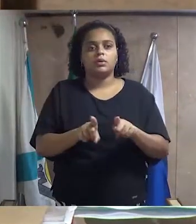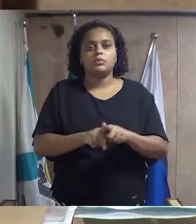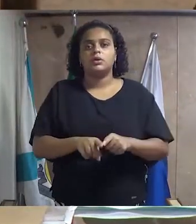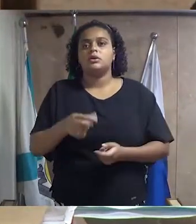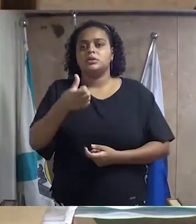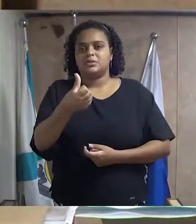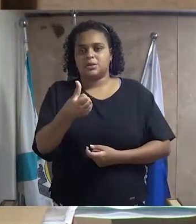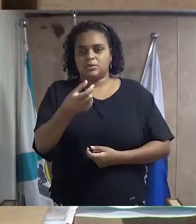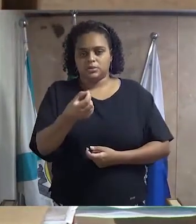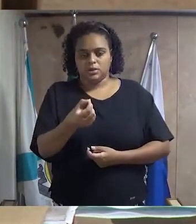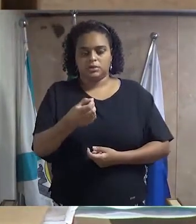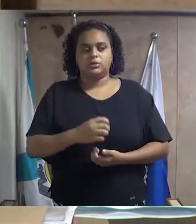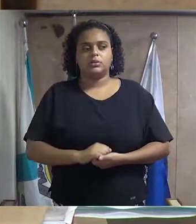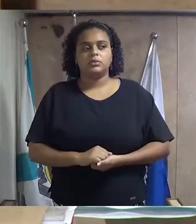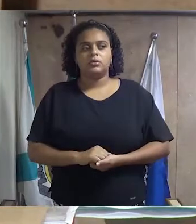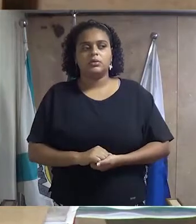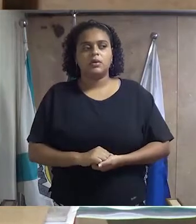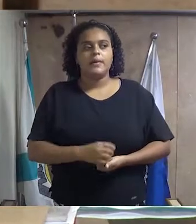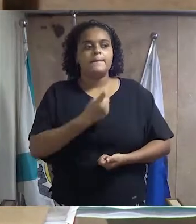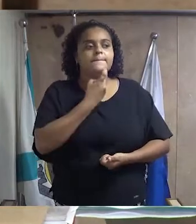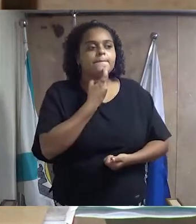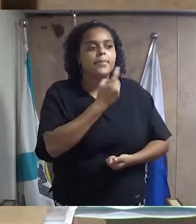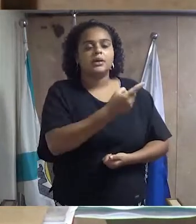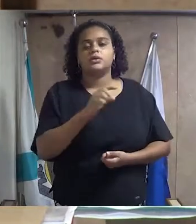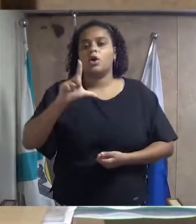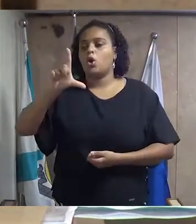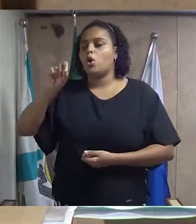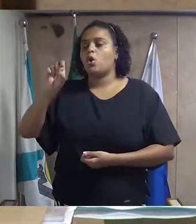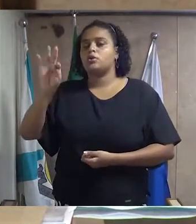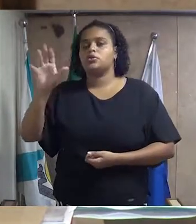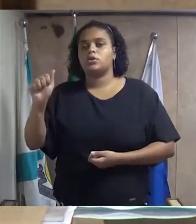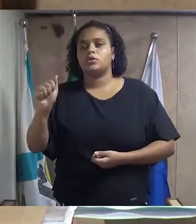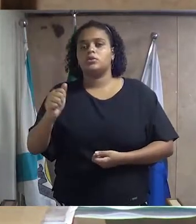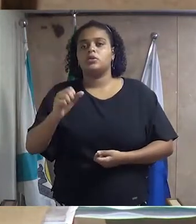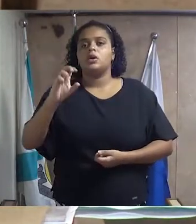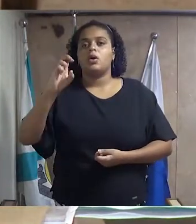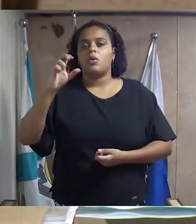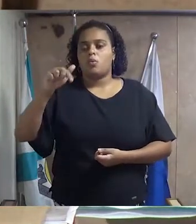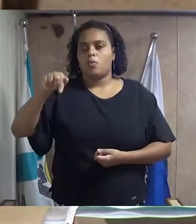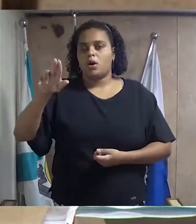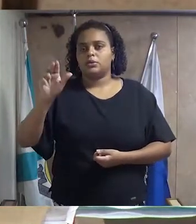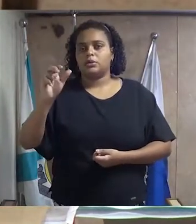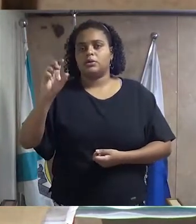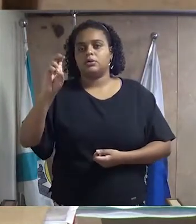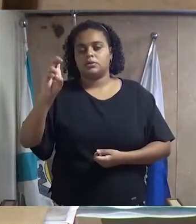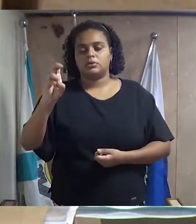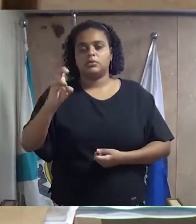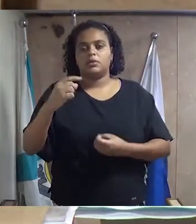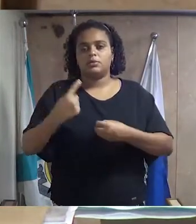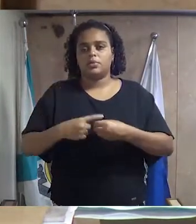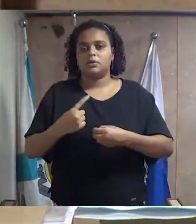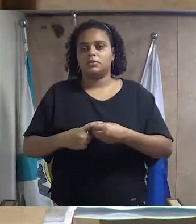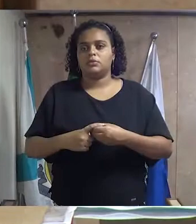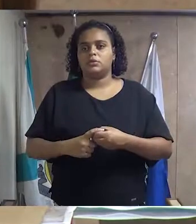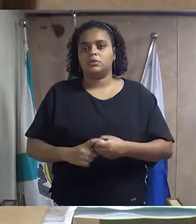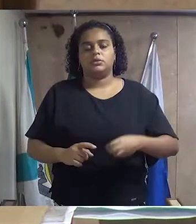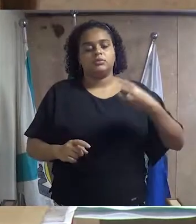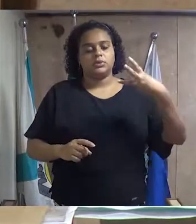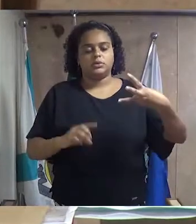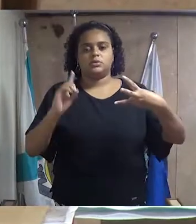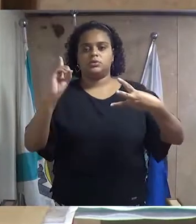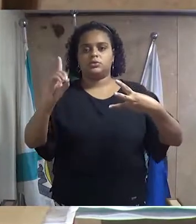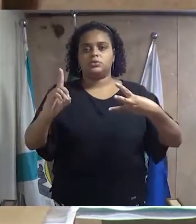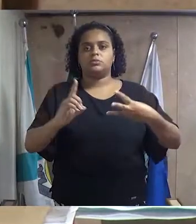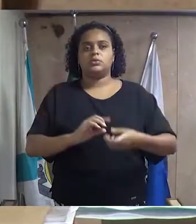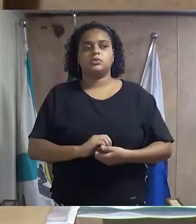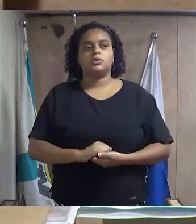60, principalmente do trecho próximo ao lote 35, quadra 51, bairro Jardim da terceiro distrito